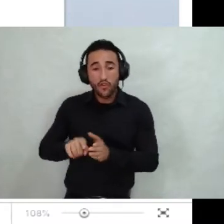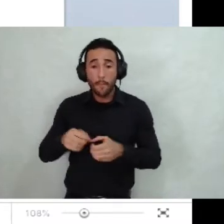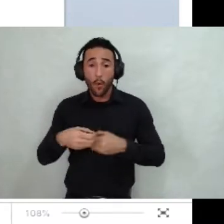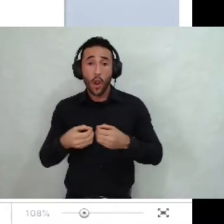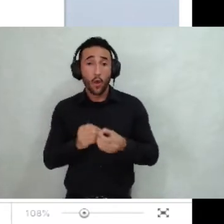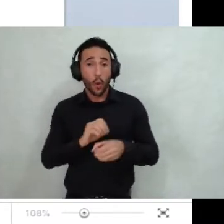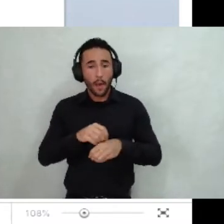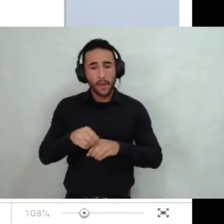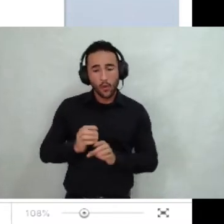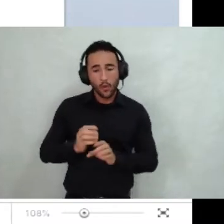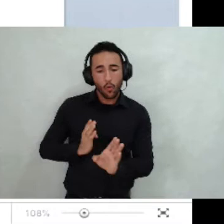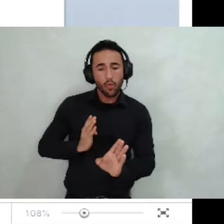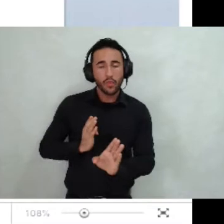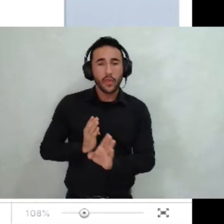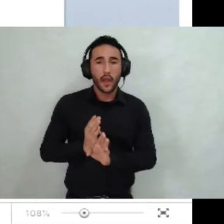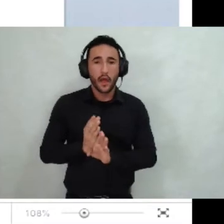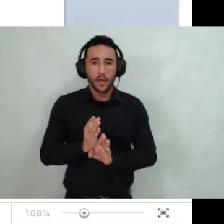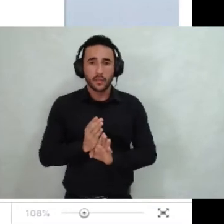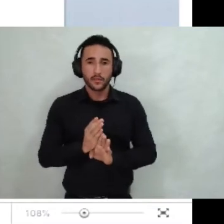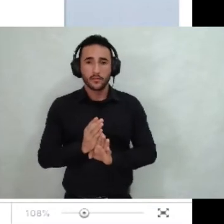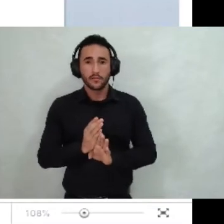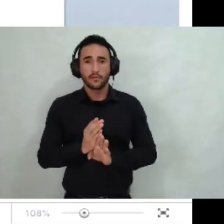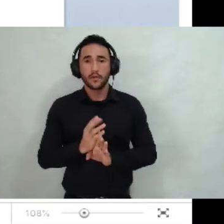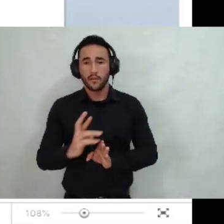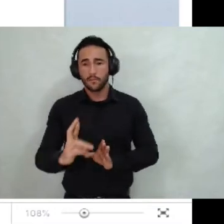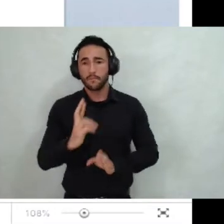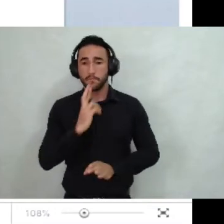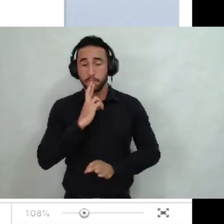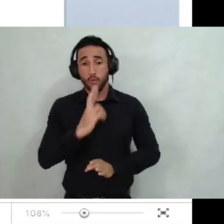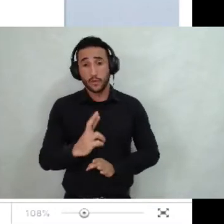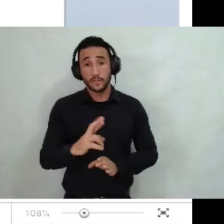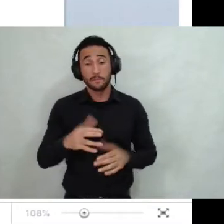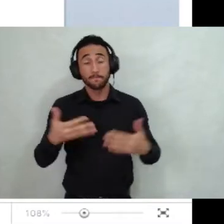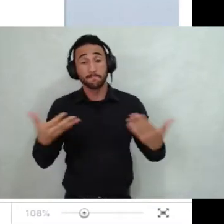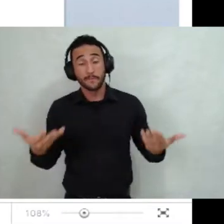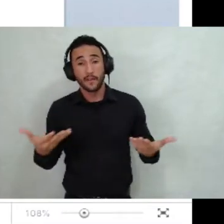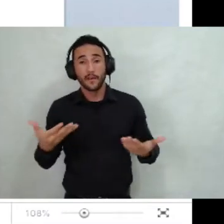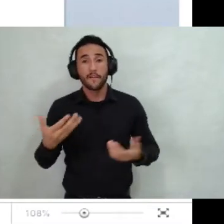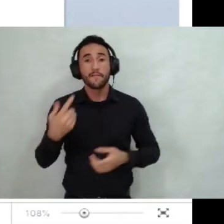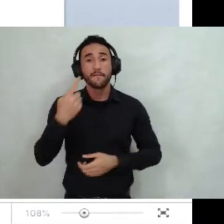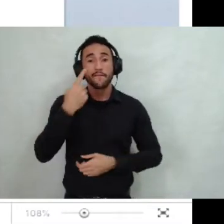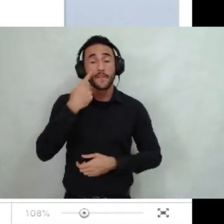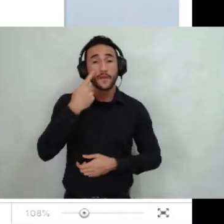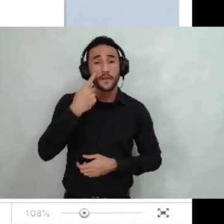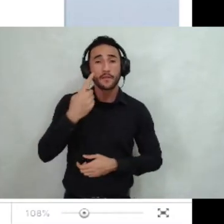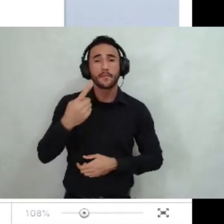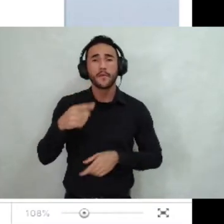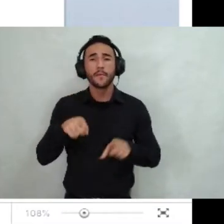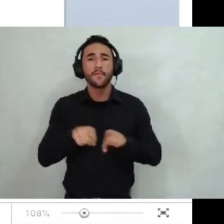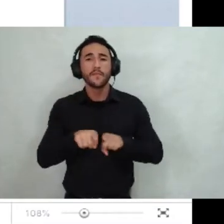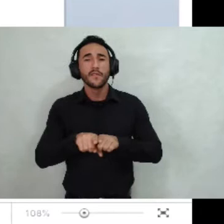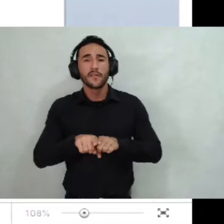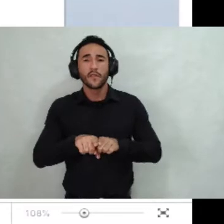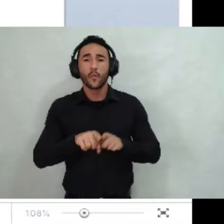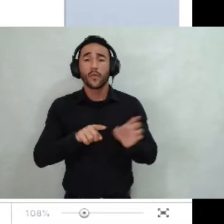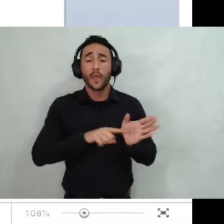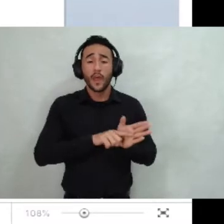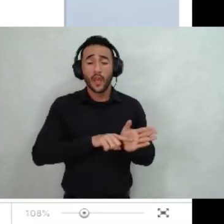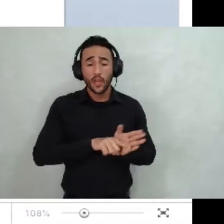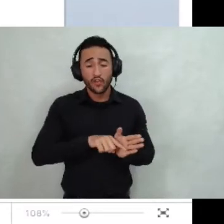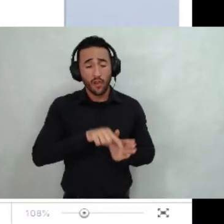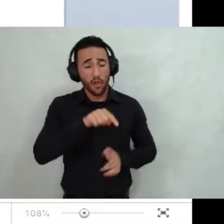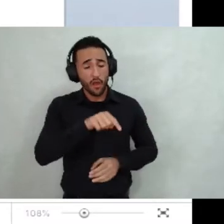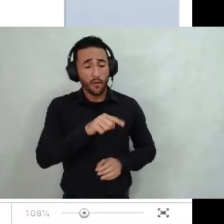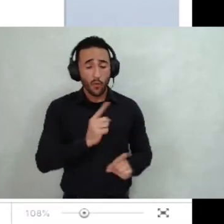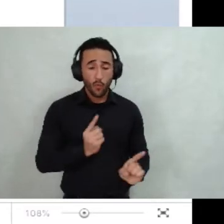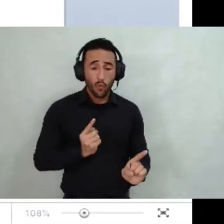e estão chegando alguns testes de antígeno, que seriam aqueles testes onde a gente poderia detectar a